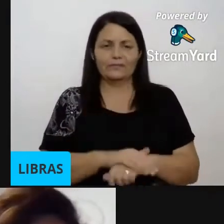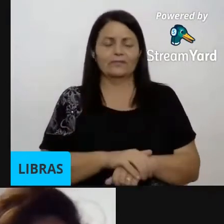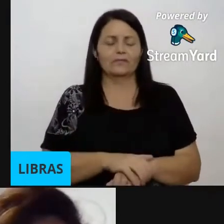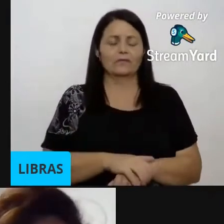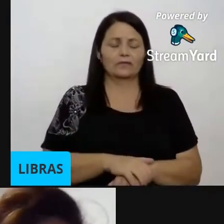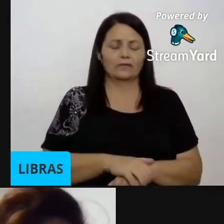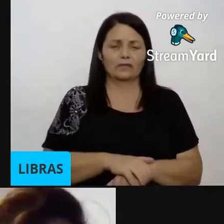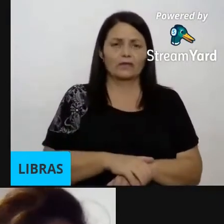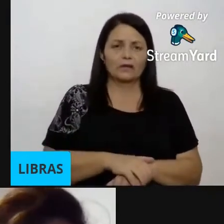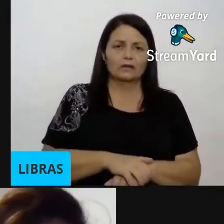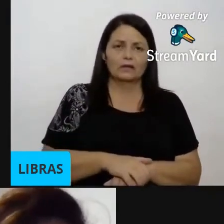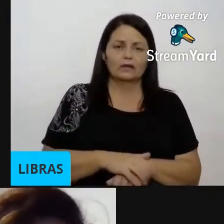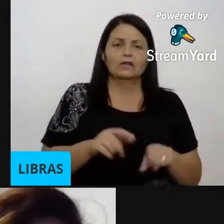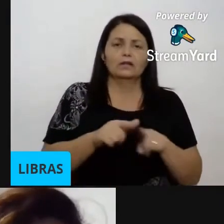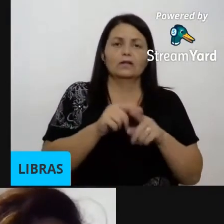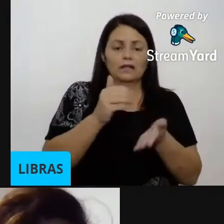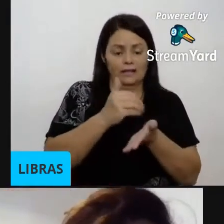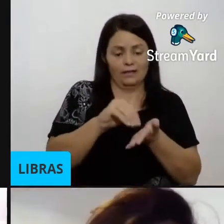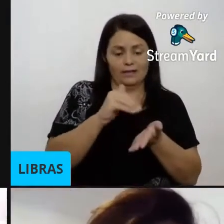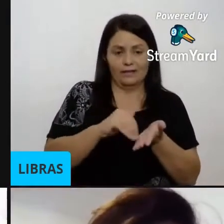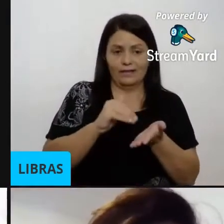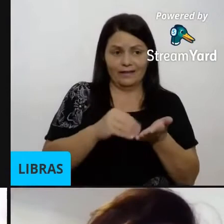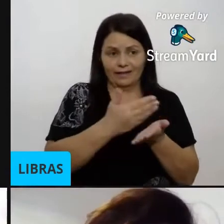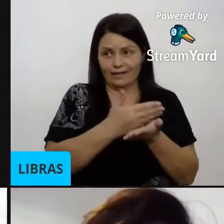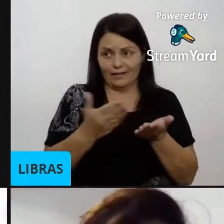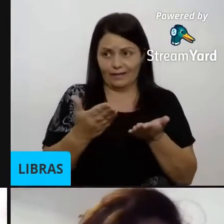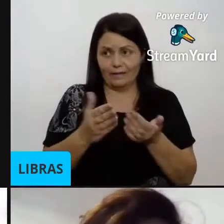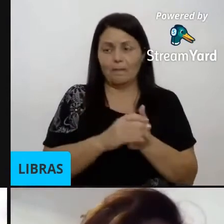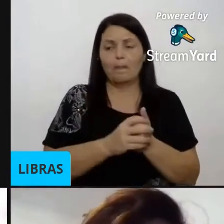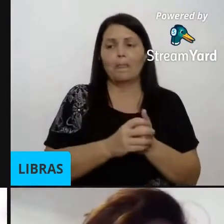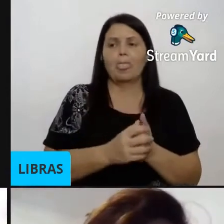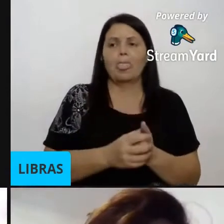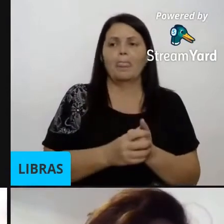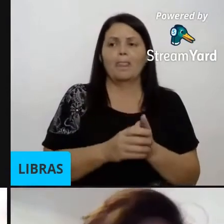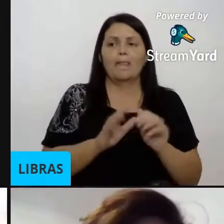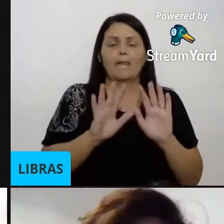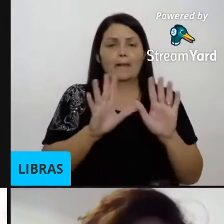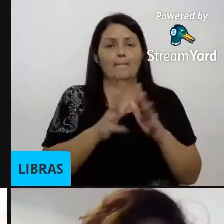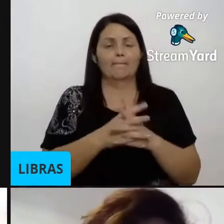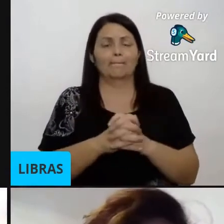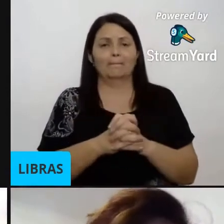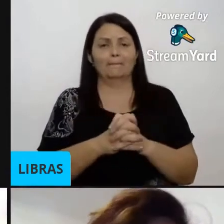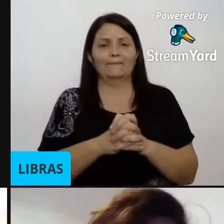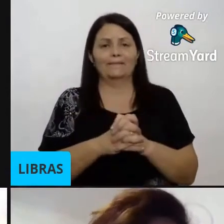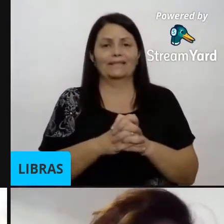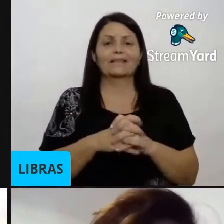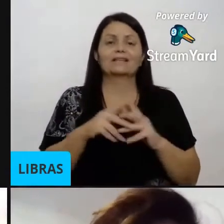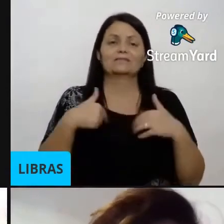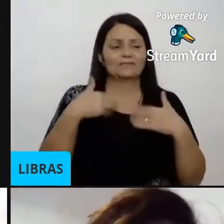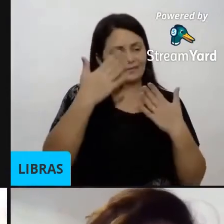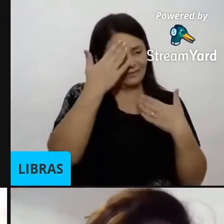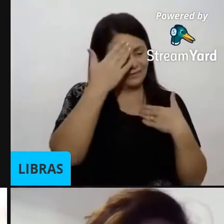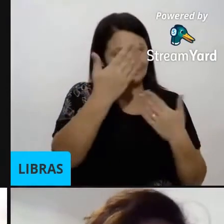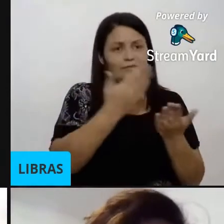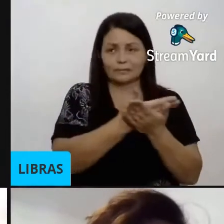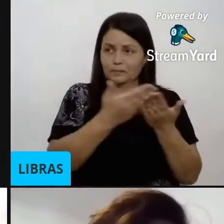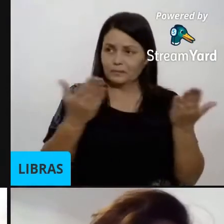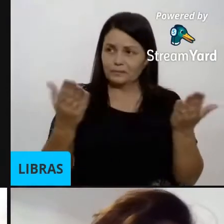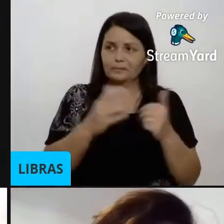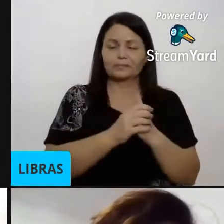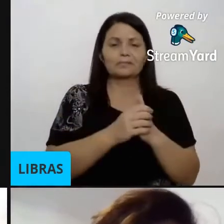não sei se a Alice, secretária, está aqui, se ela ia entrar, mas eu queria agradecer